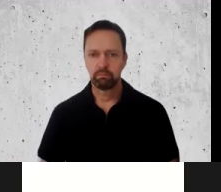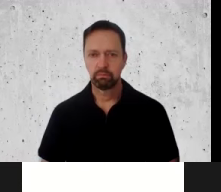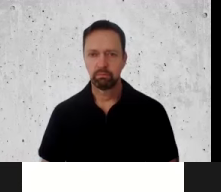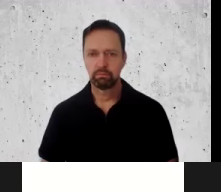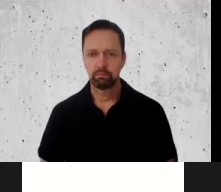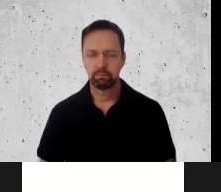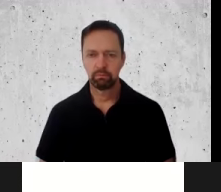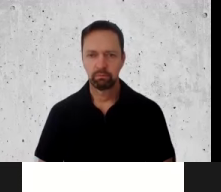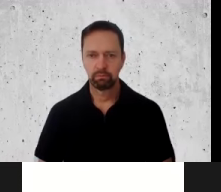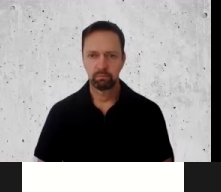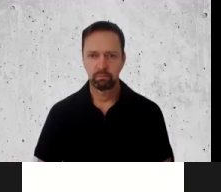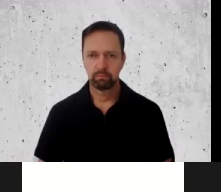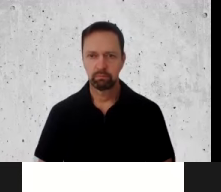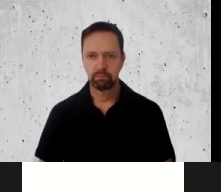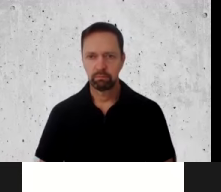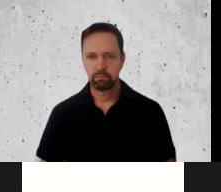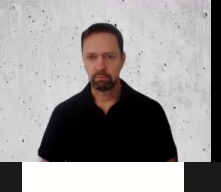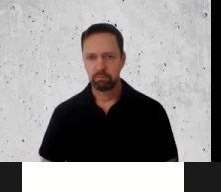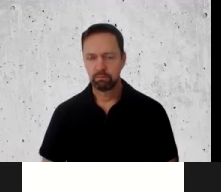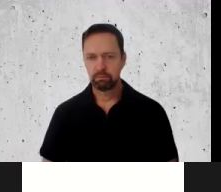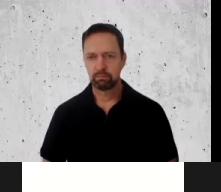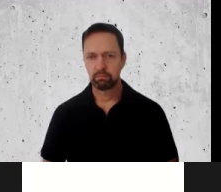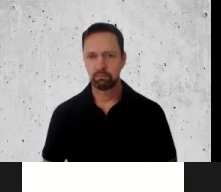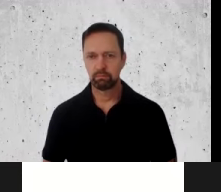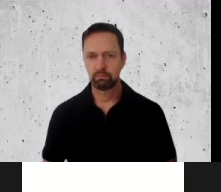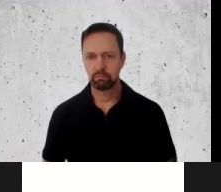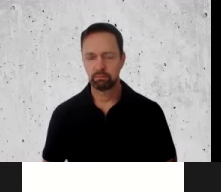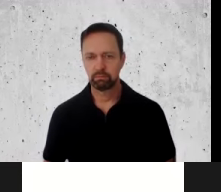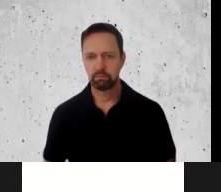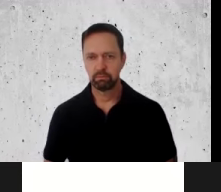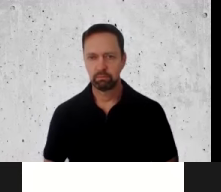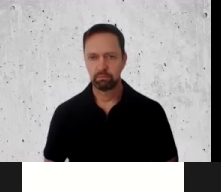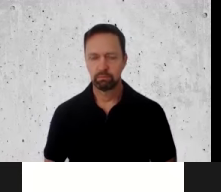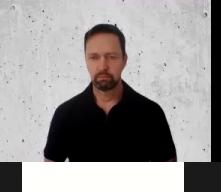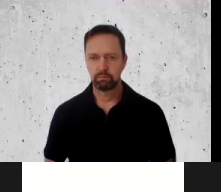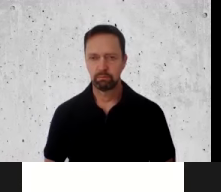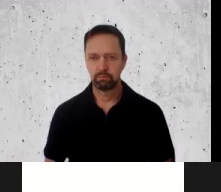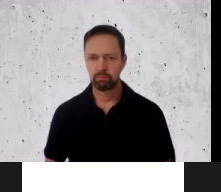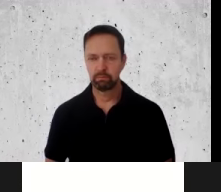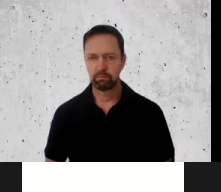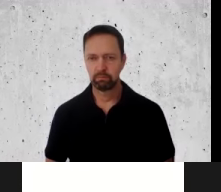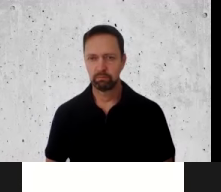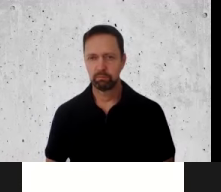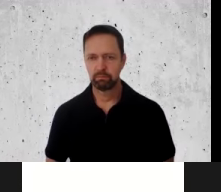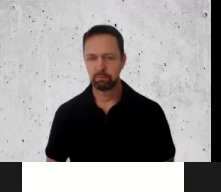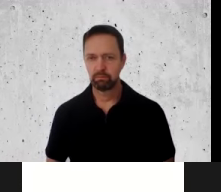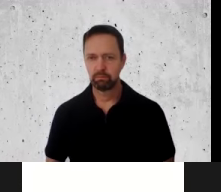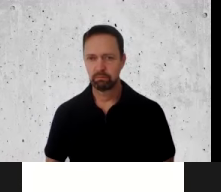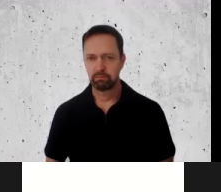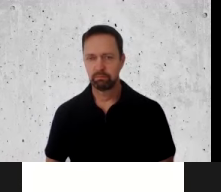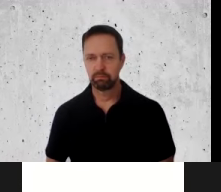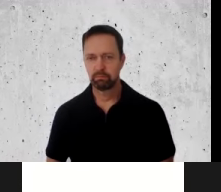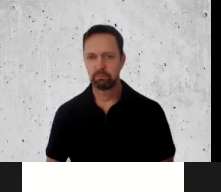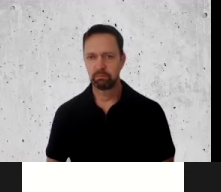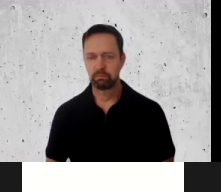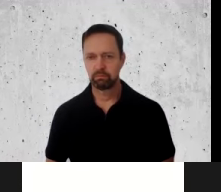muito grande dos contratos de locação, o que seria a eficiência do judiciário? Um despejo rápido, célebre, imediato, para